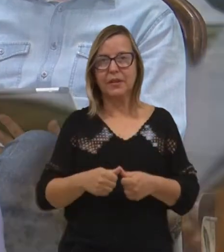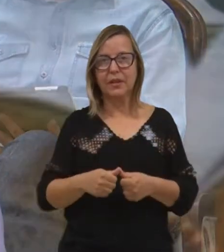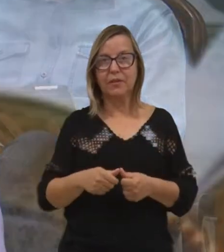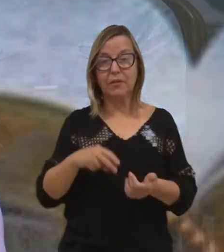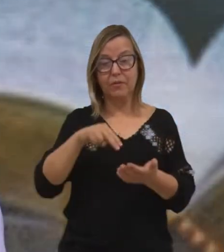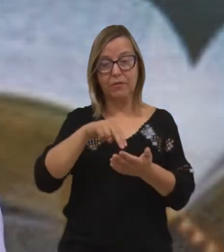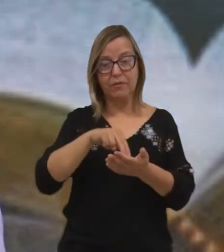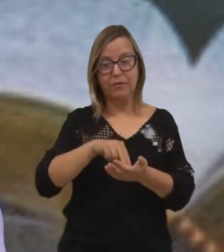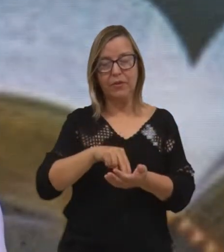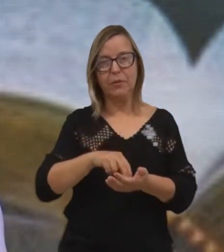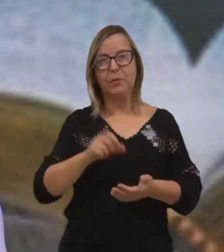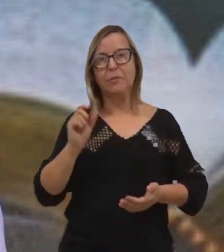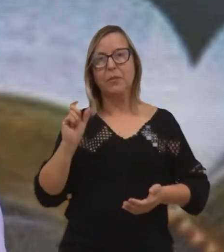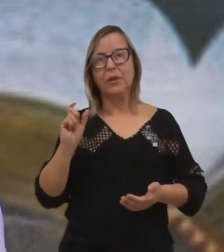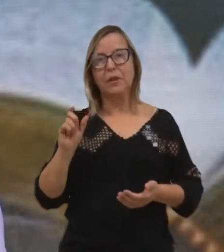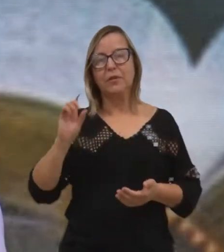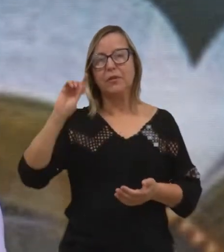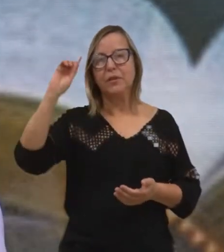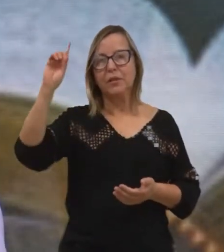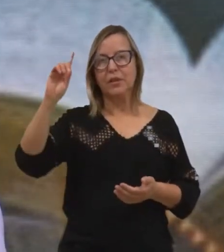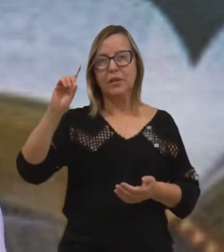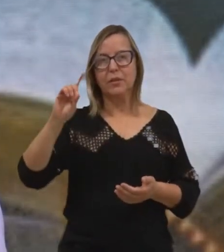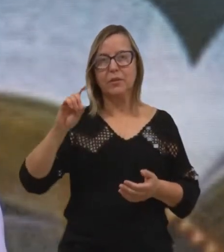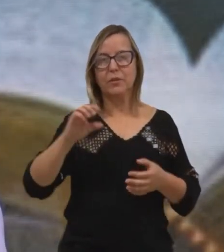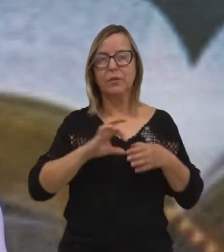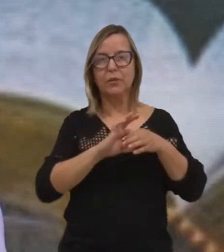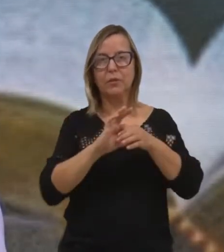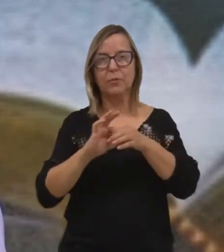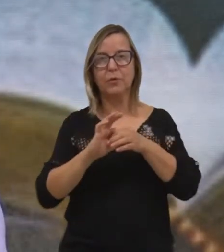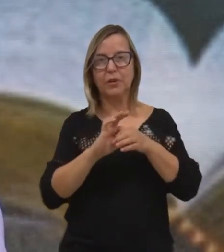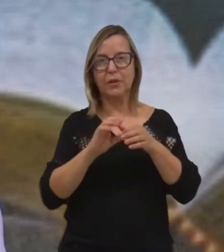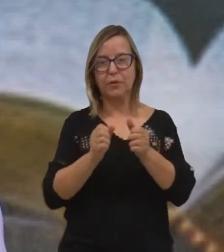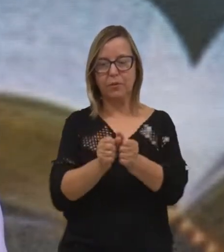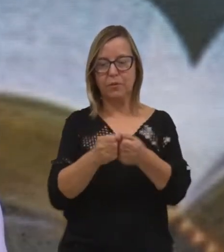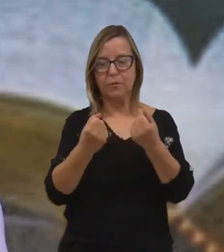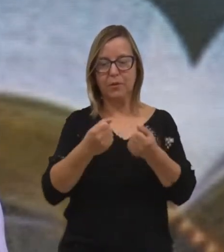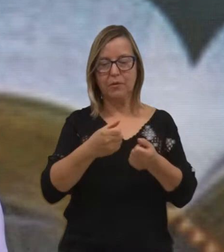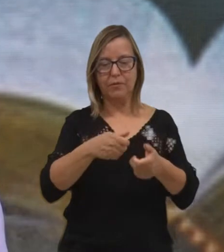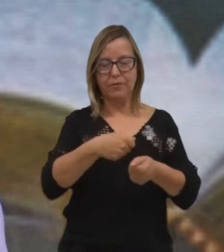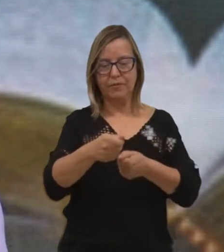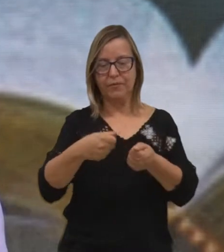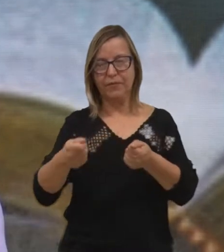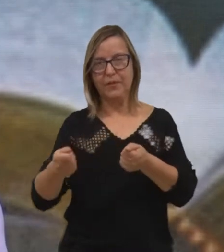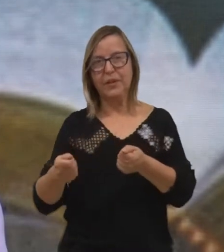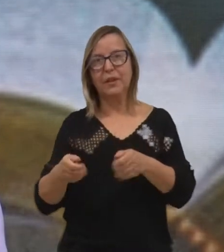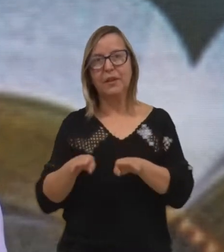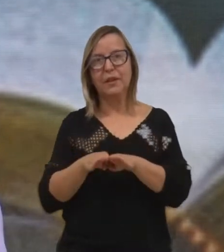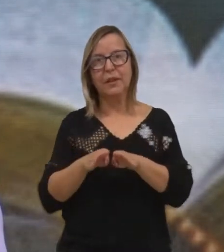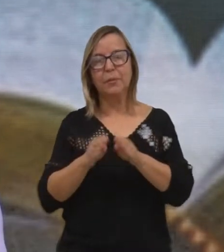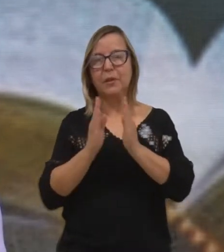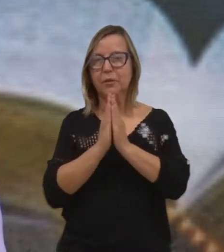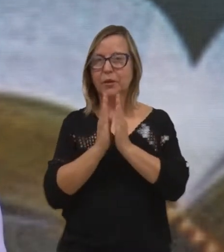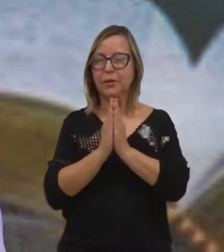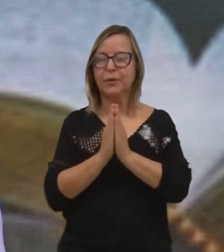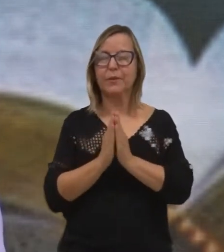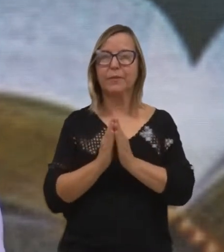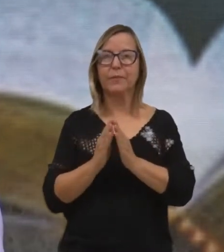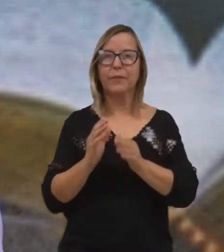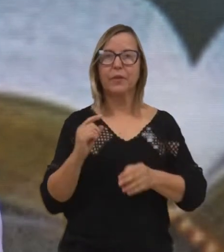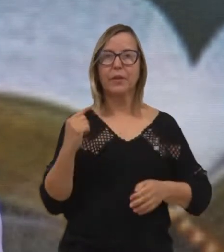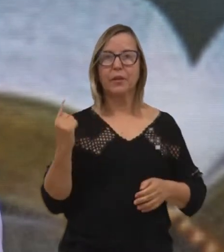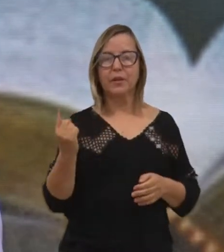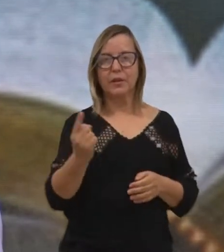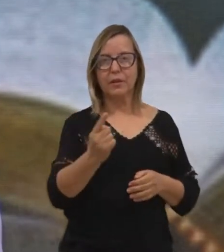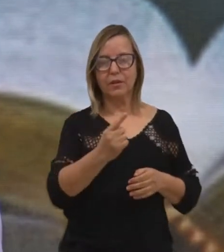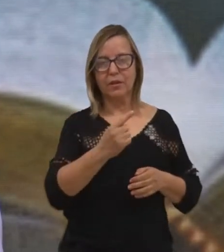na comunhão, no partir do pão e nas orações. Nós somos esses